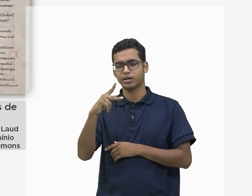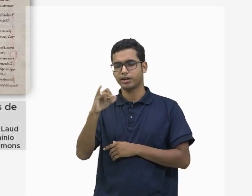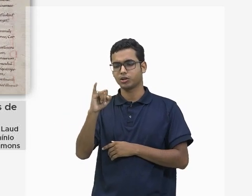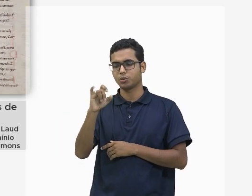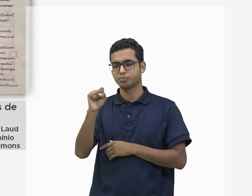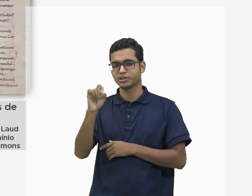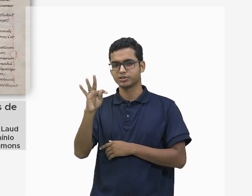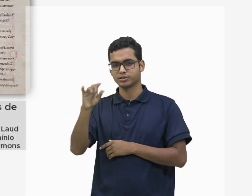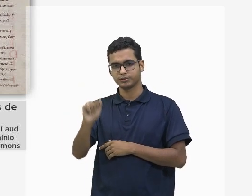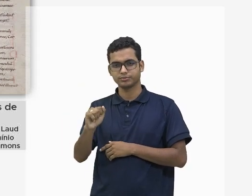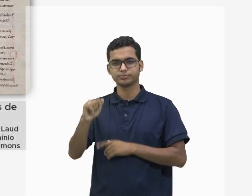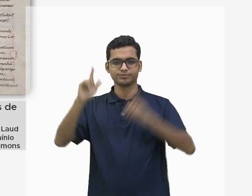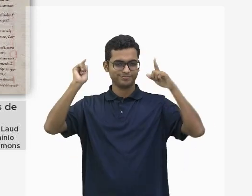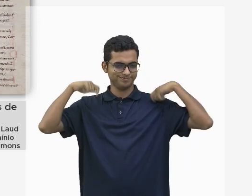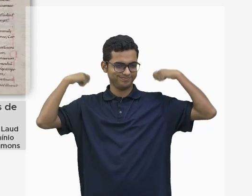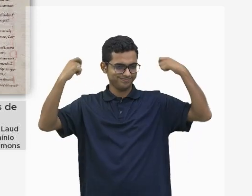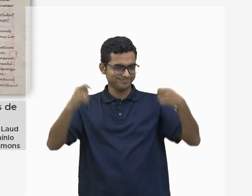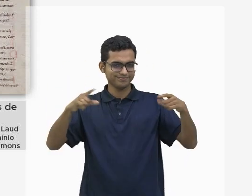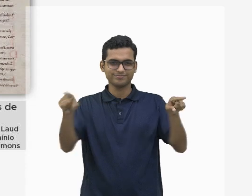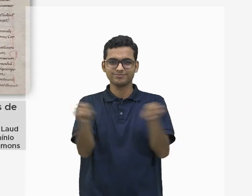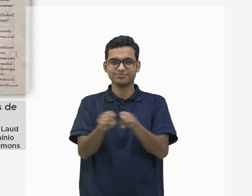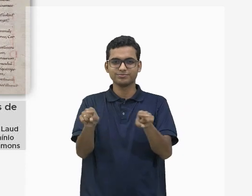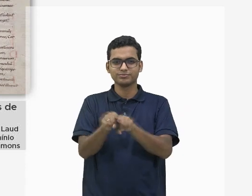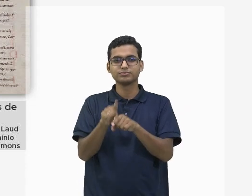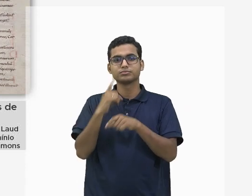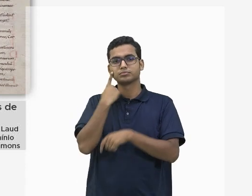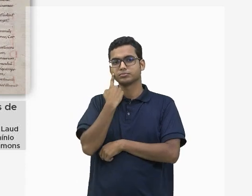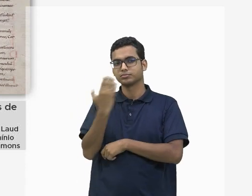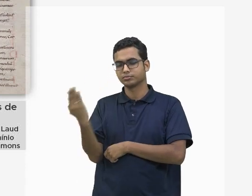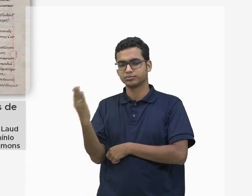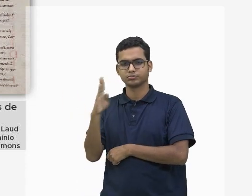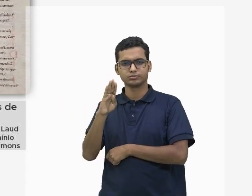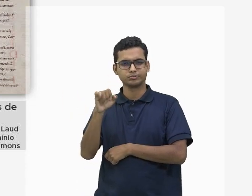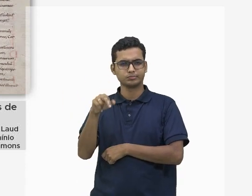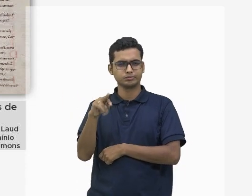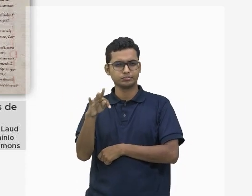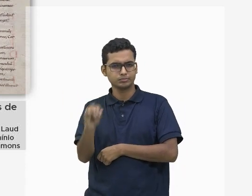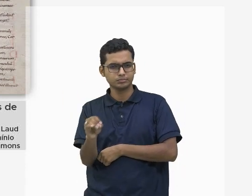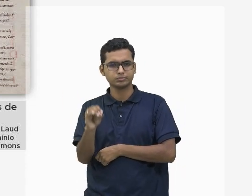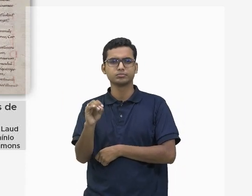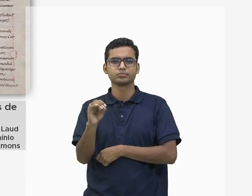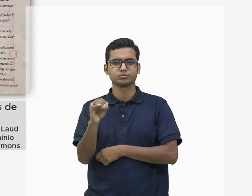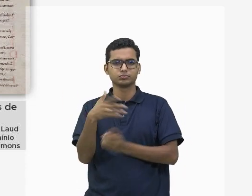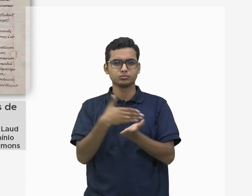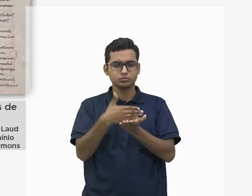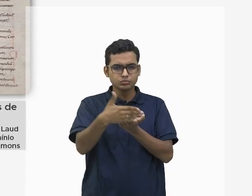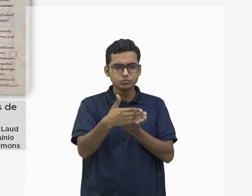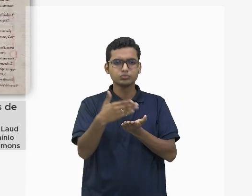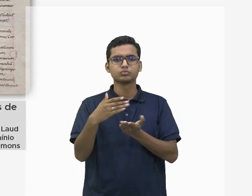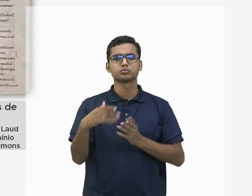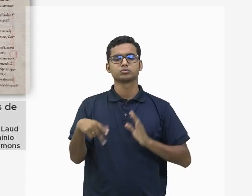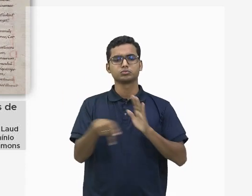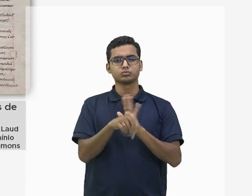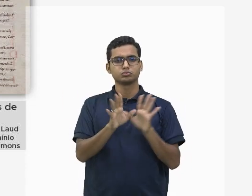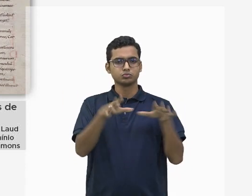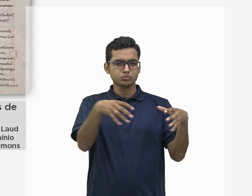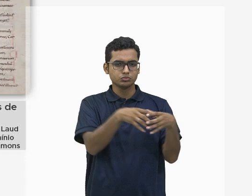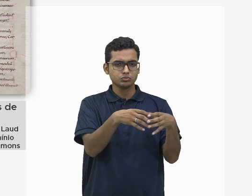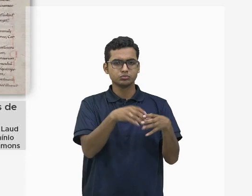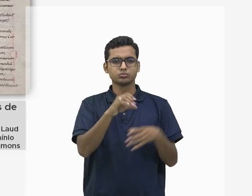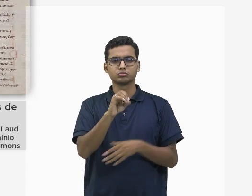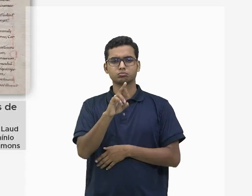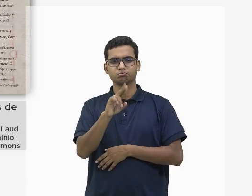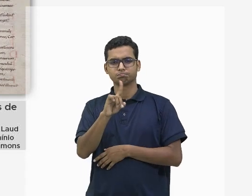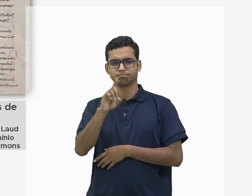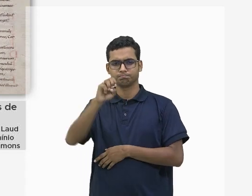Bento de Núrcia deu origem à Ordem de São Bento, ou à Ordem Beneditina. Bento de Núrcia escreveu